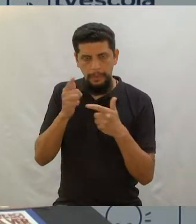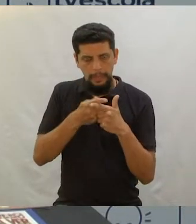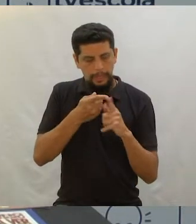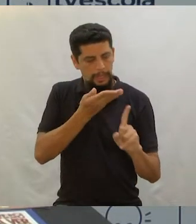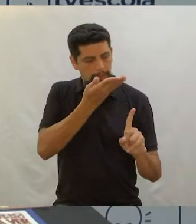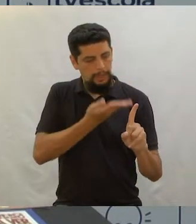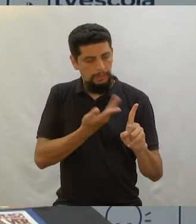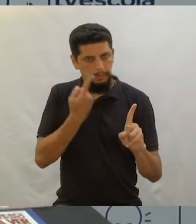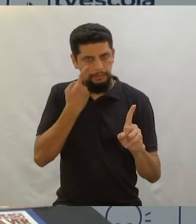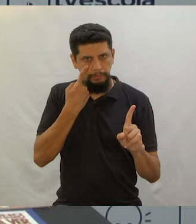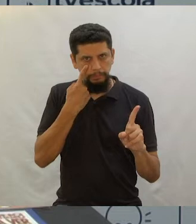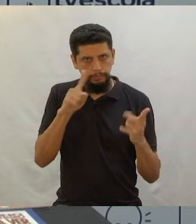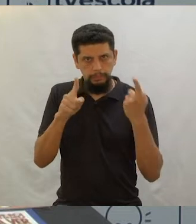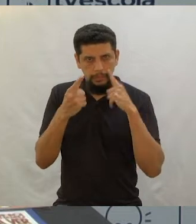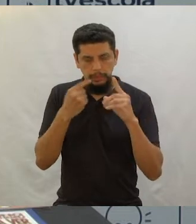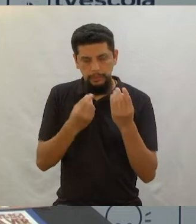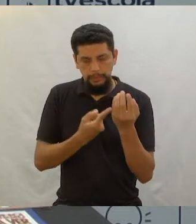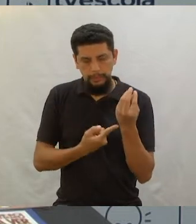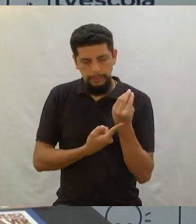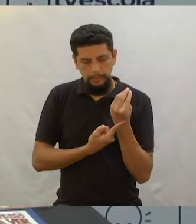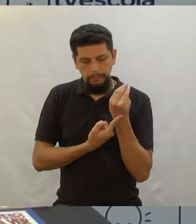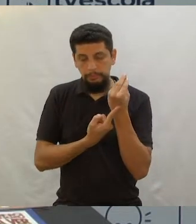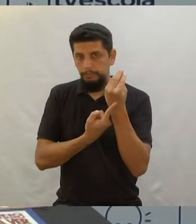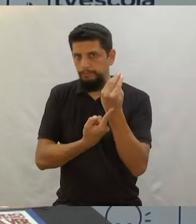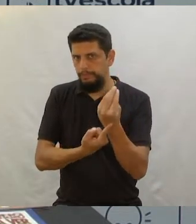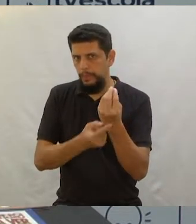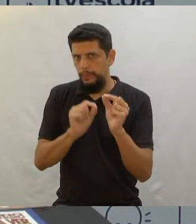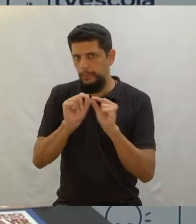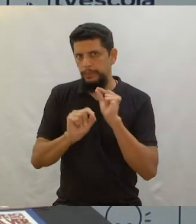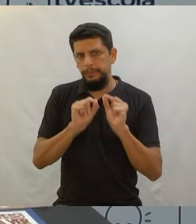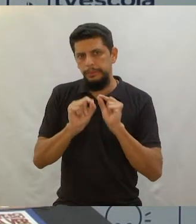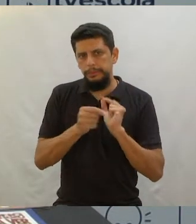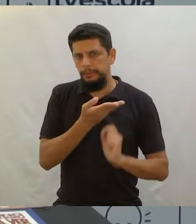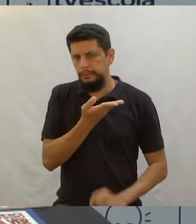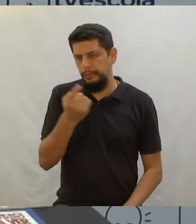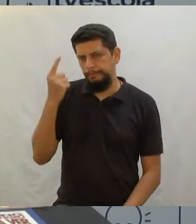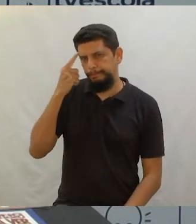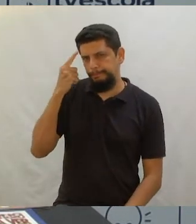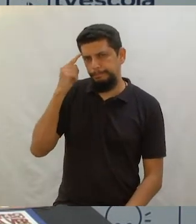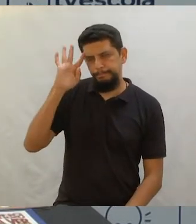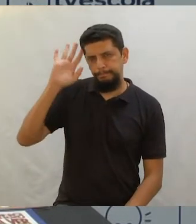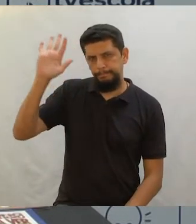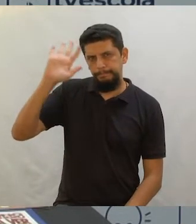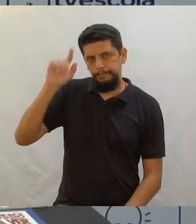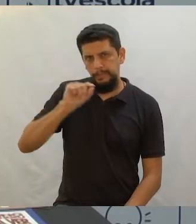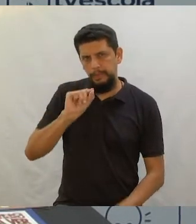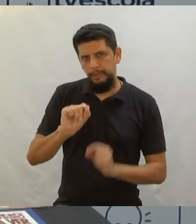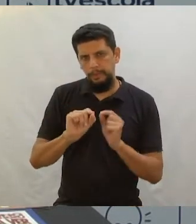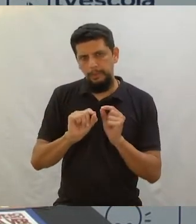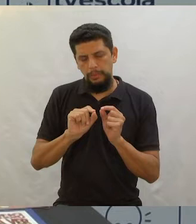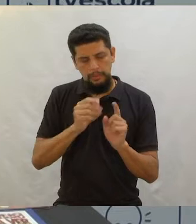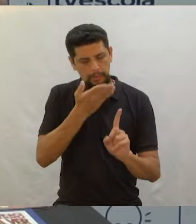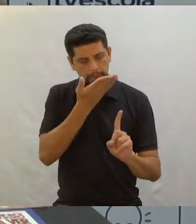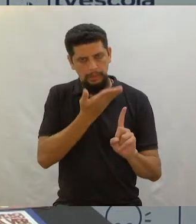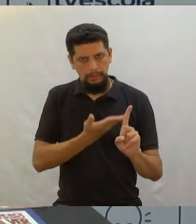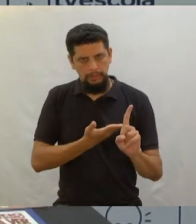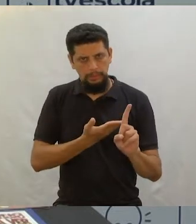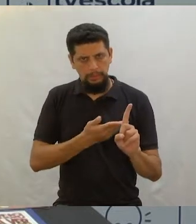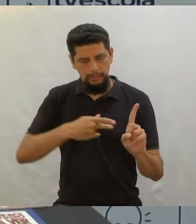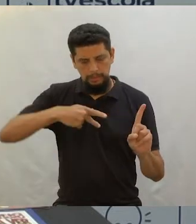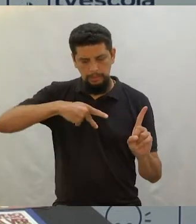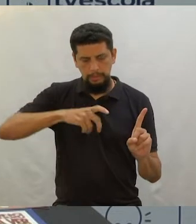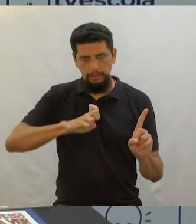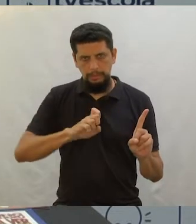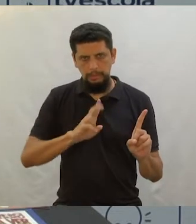descobrir ali por conta da que instalou o que será o que você imagina que o nosso personagem